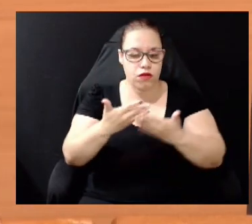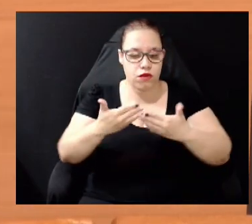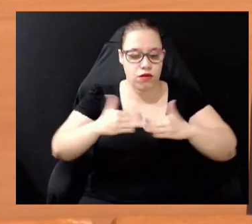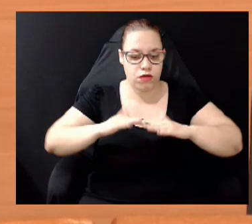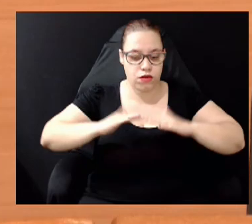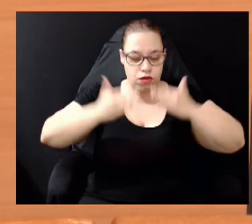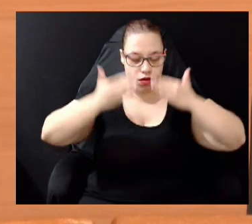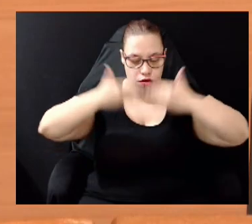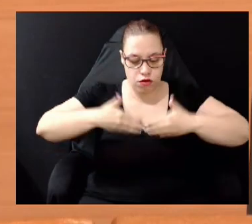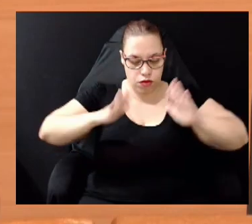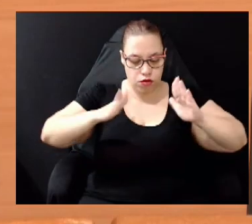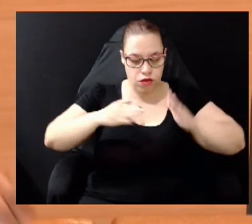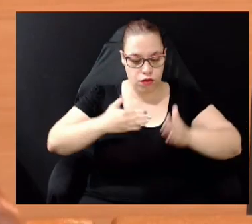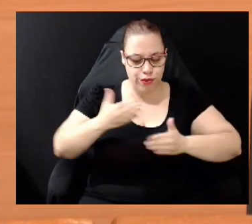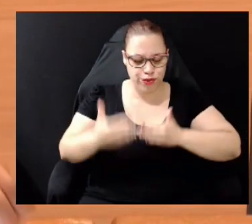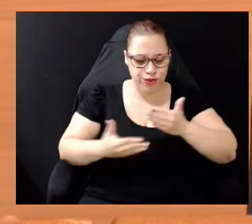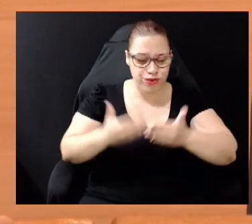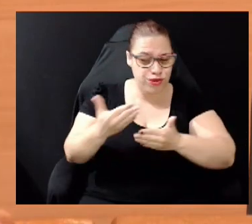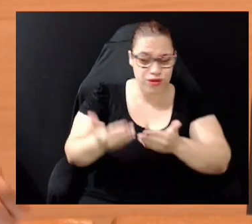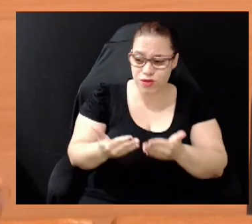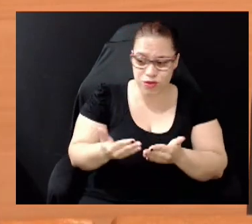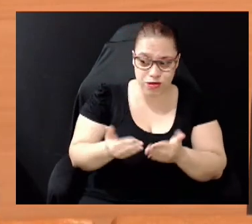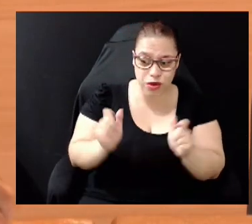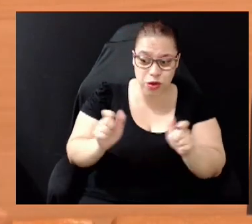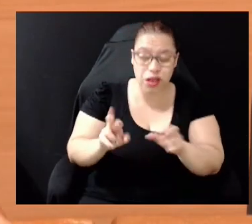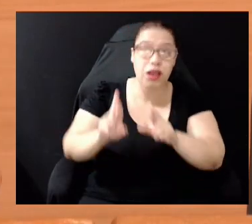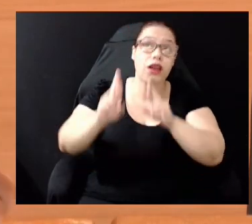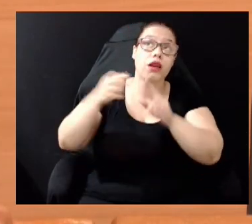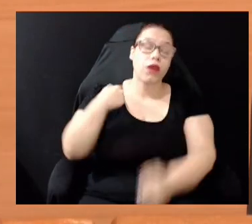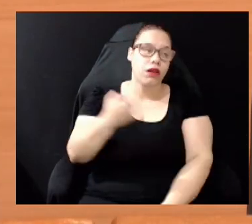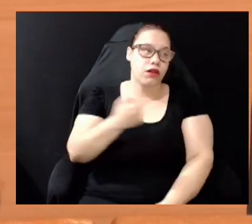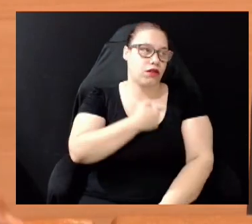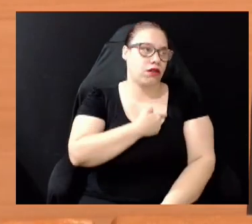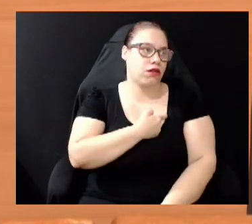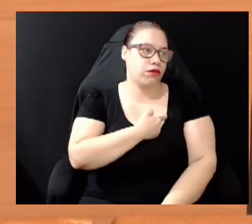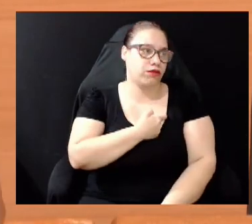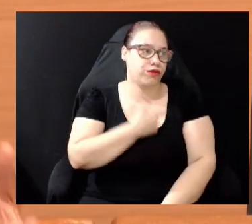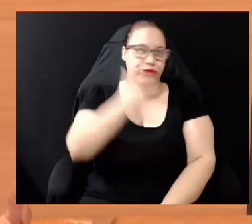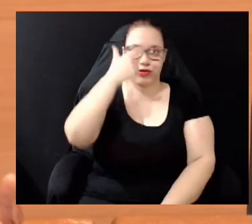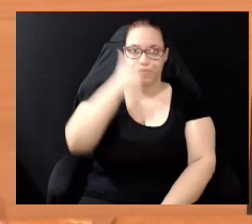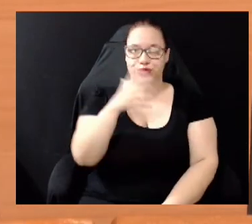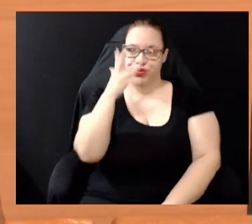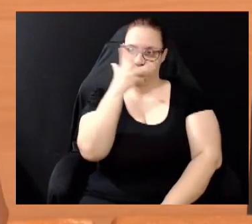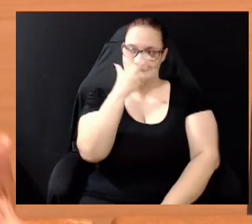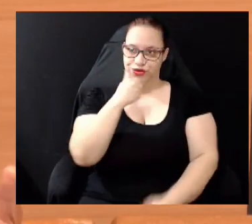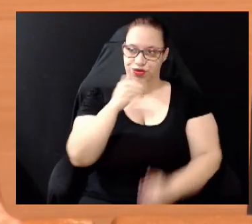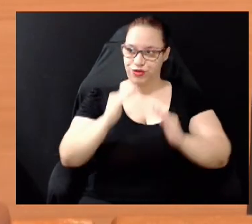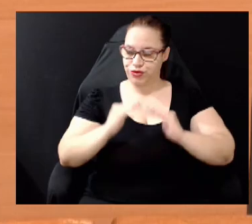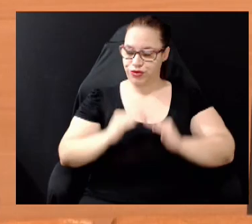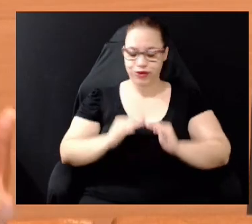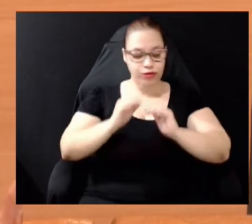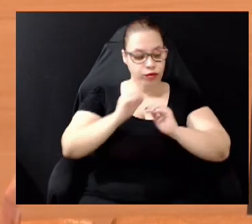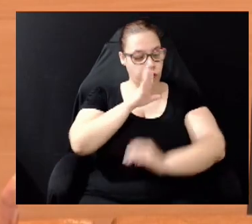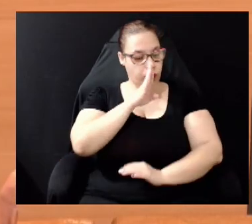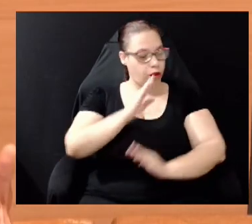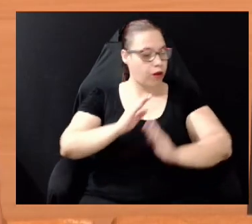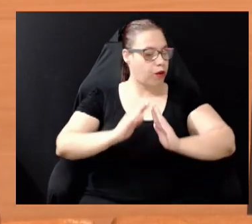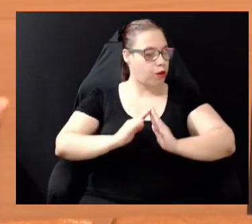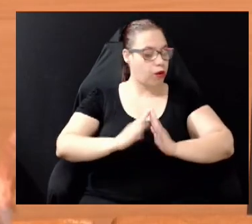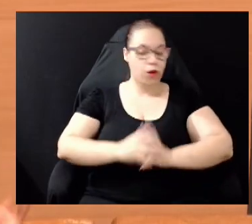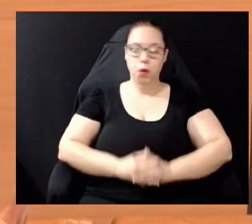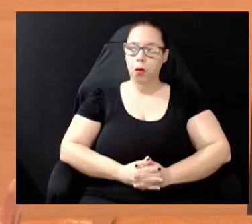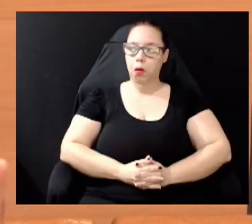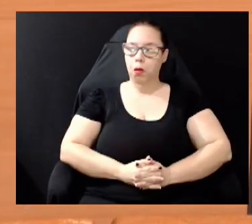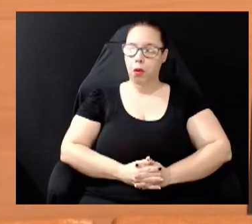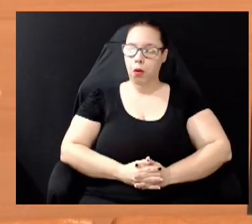processo onde o que se espera da gente é que a gente seja bela, recatada e do lar, apesar da gente ter superado isso, né?